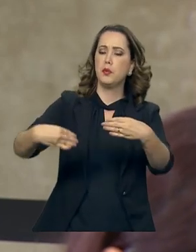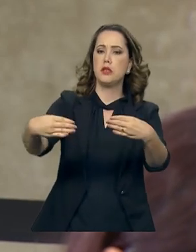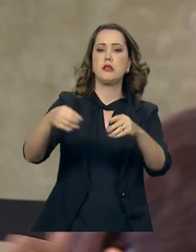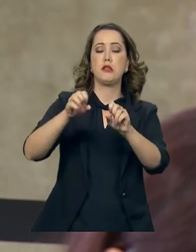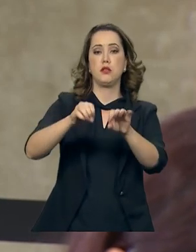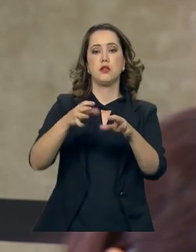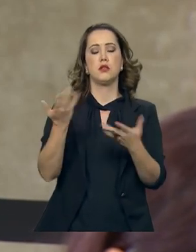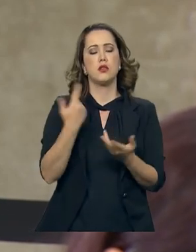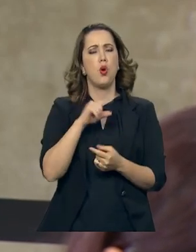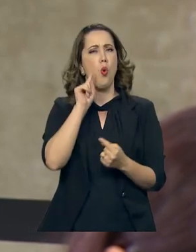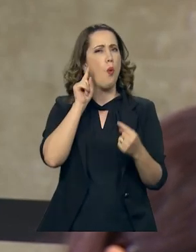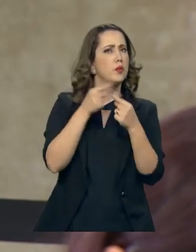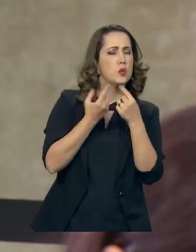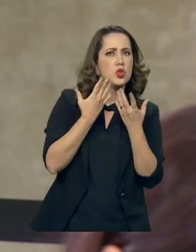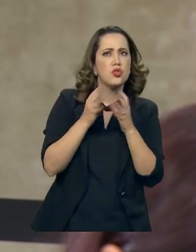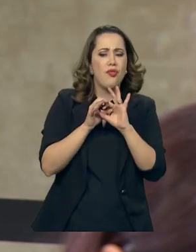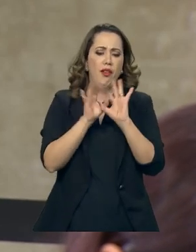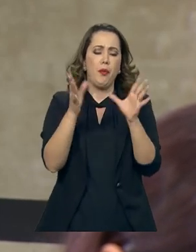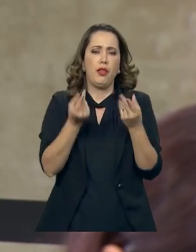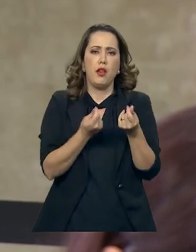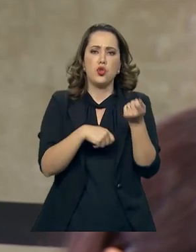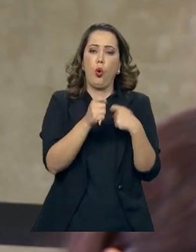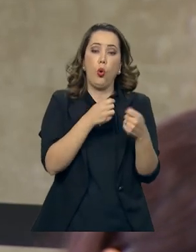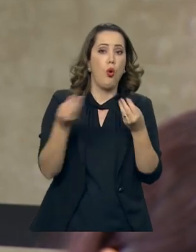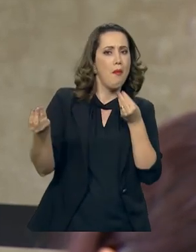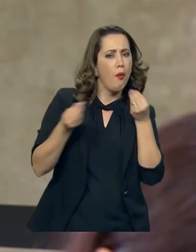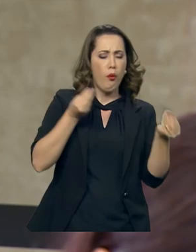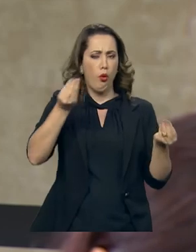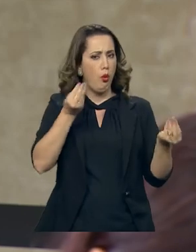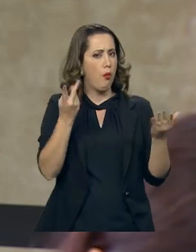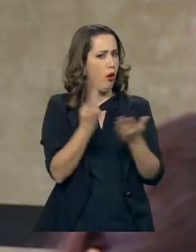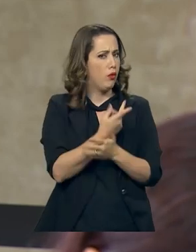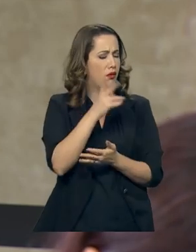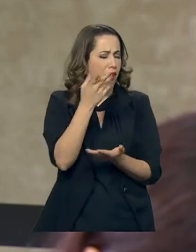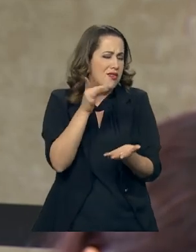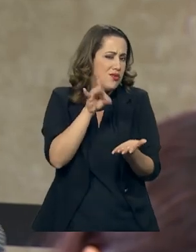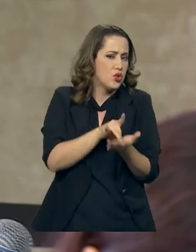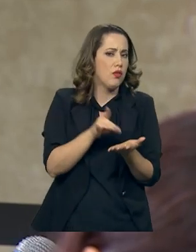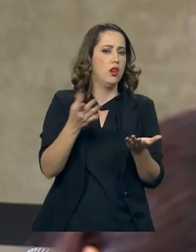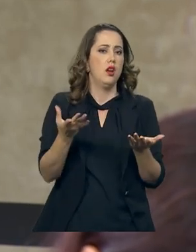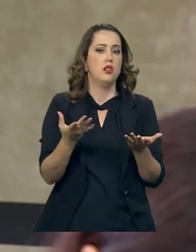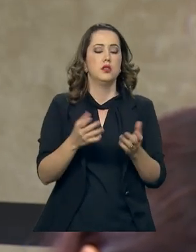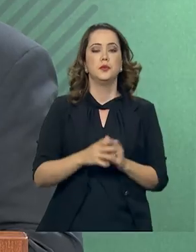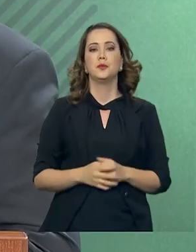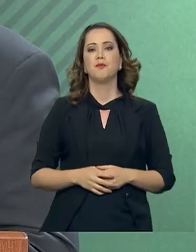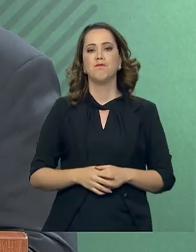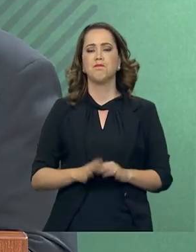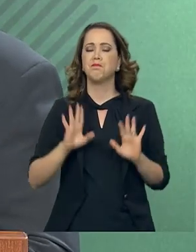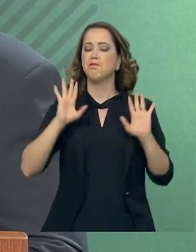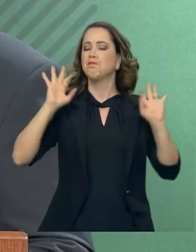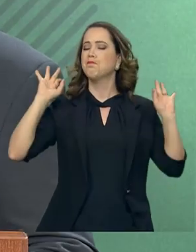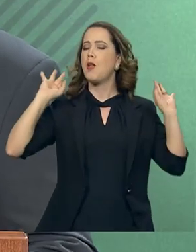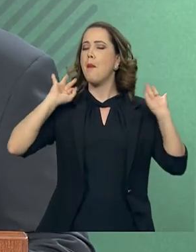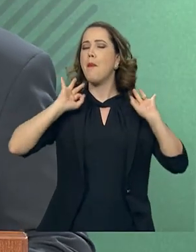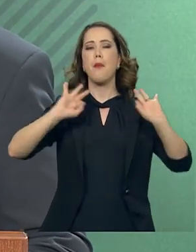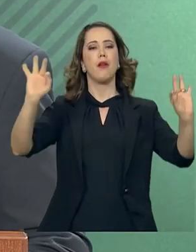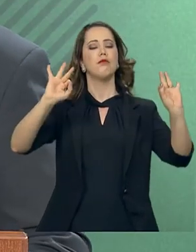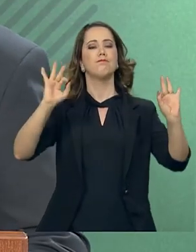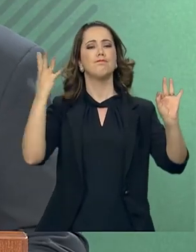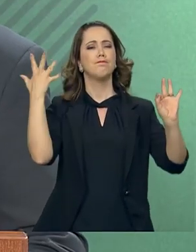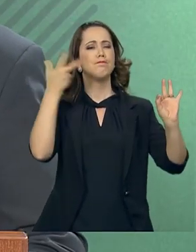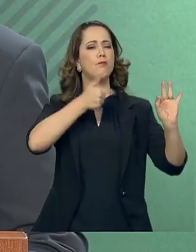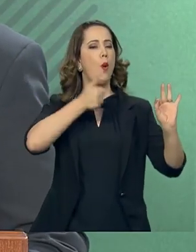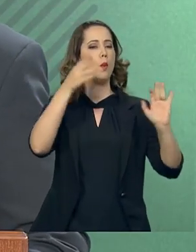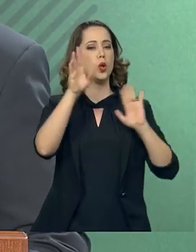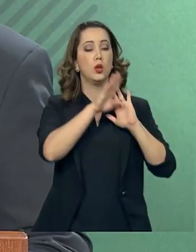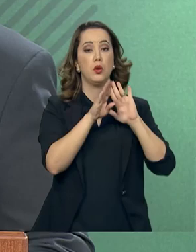que ele tentar desenvolver um pouco isso tentar entender como isso vai se dar na prática é um belo programa foi hoje apresentado